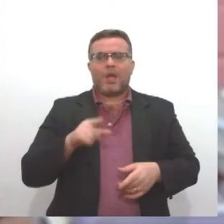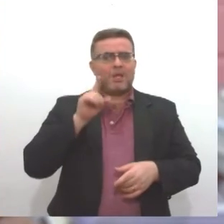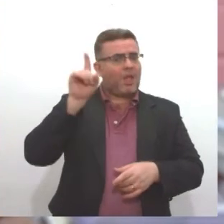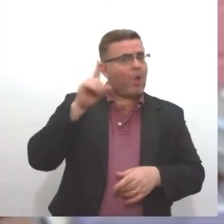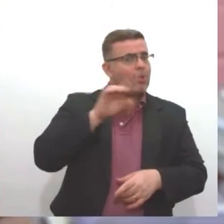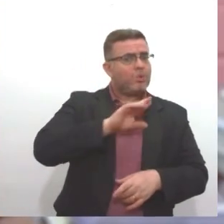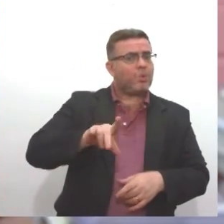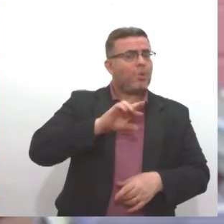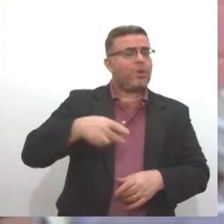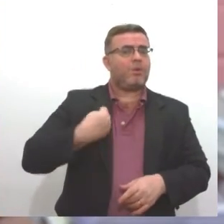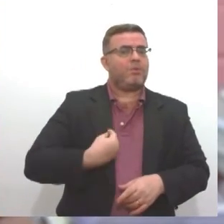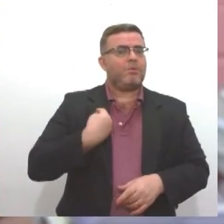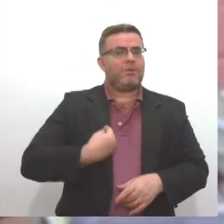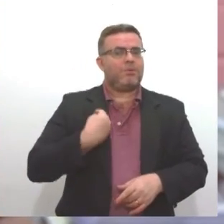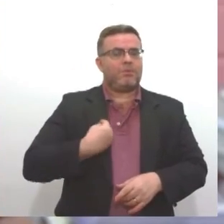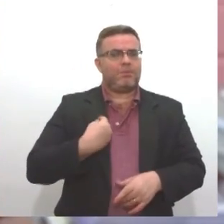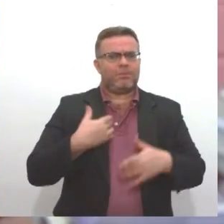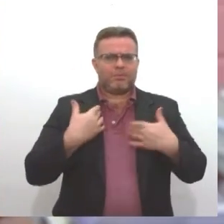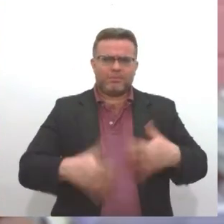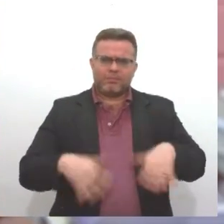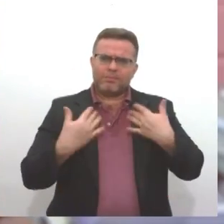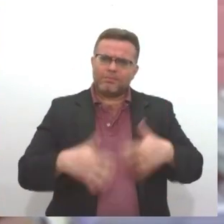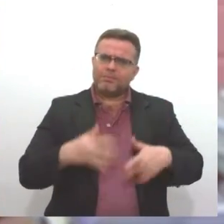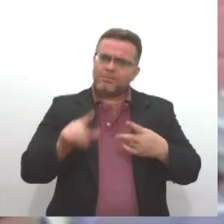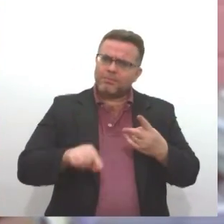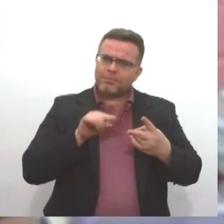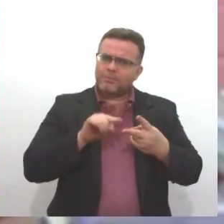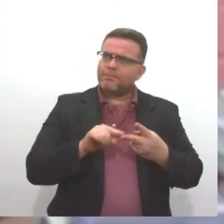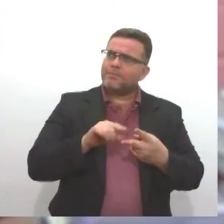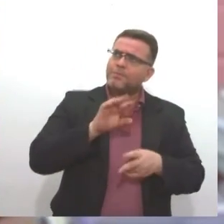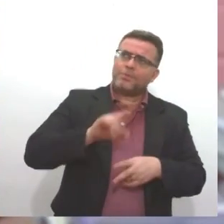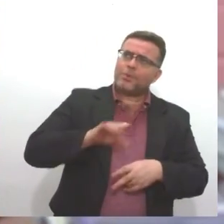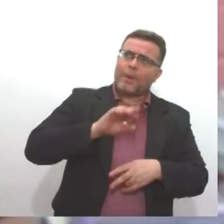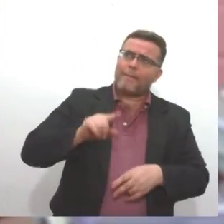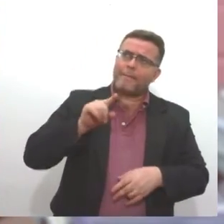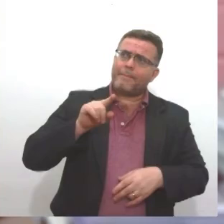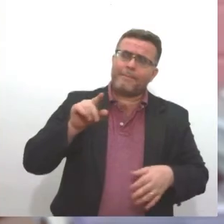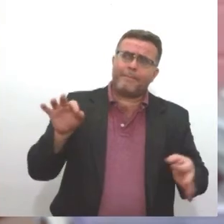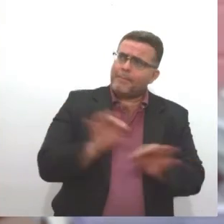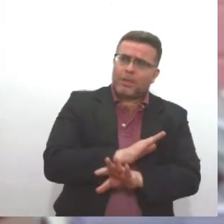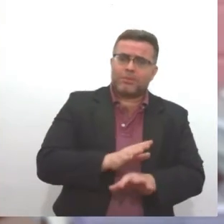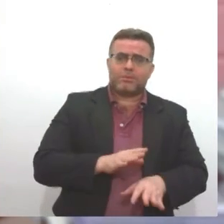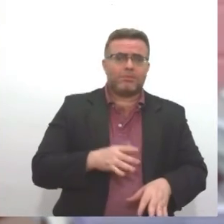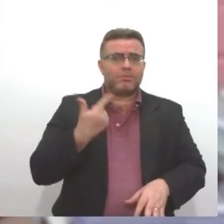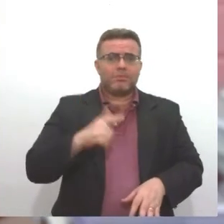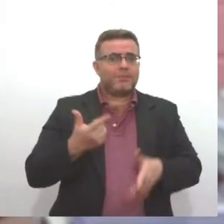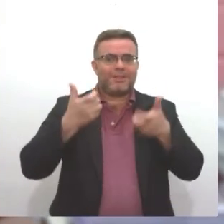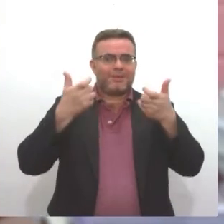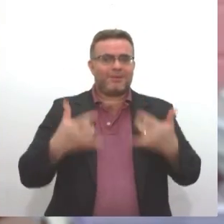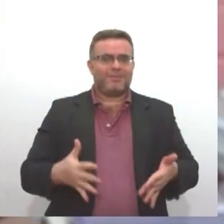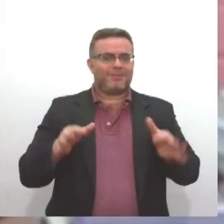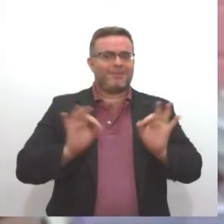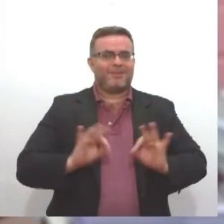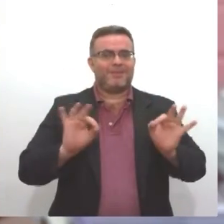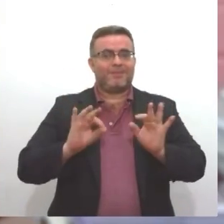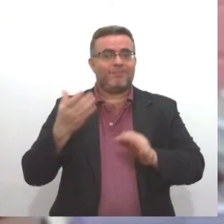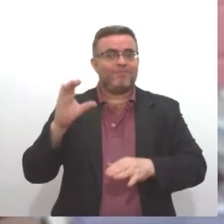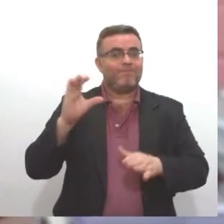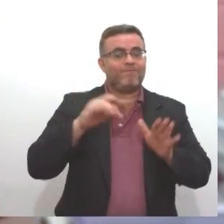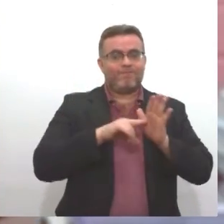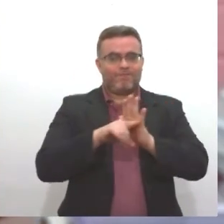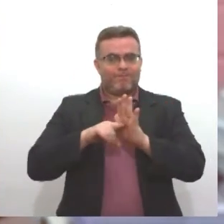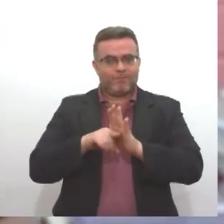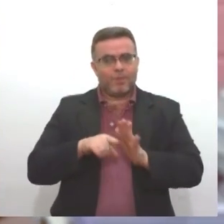ponto final, esse segundo pulo aí, então Deus não existe, ponto final, não é justificado através da metodologia científica. O que você